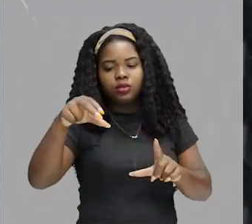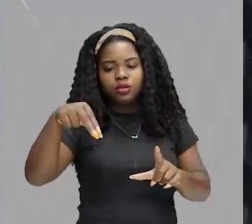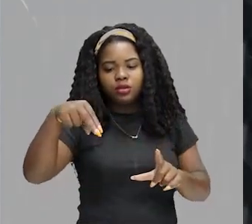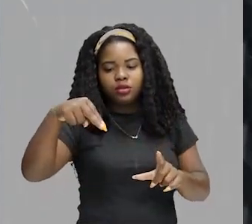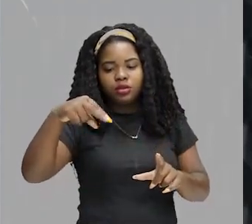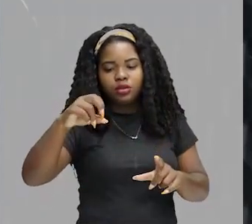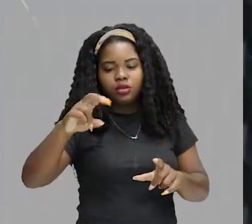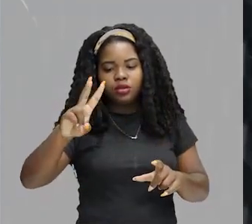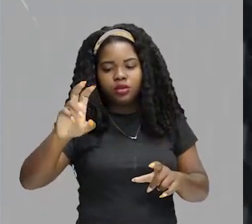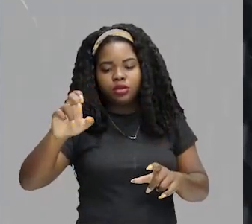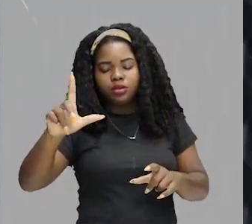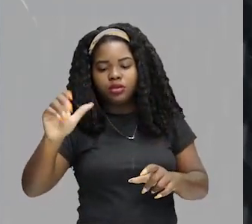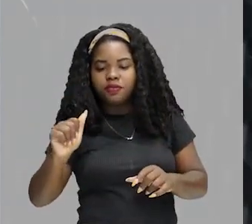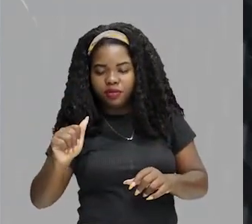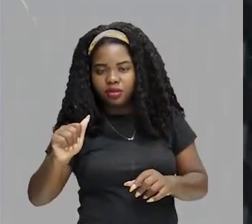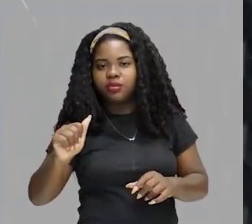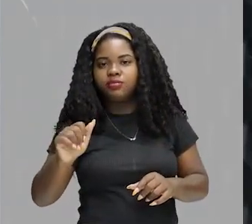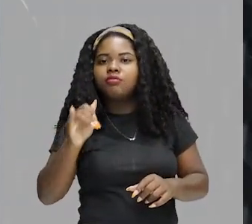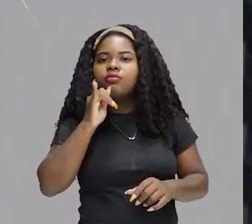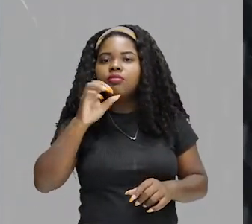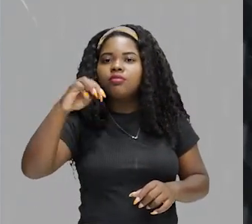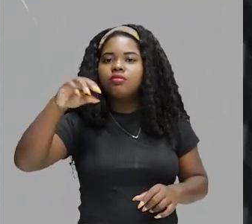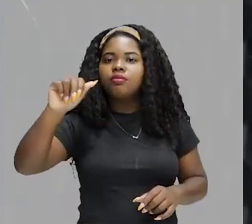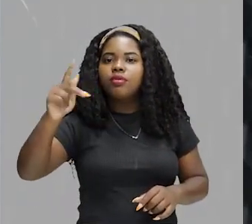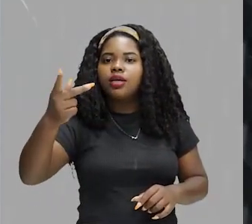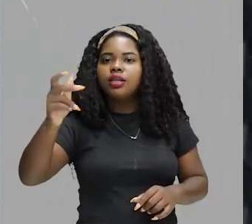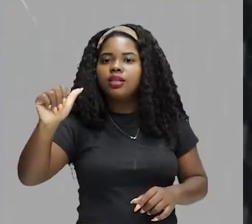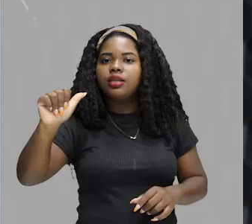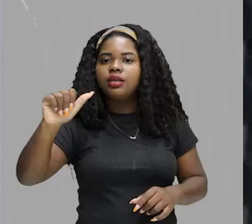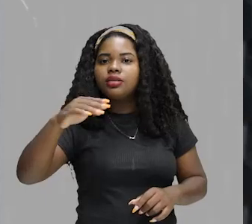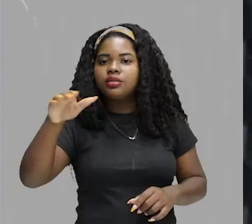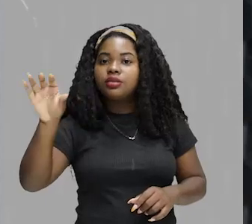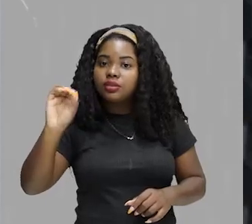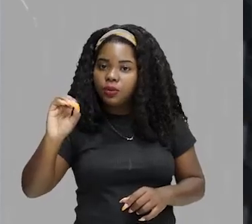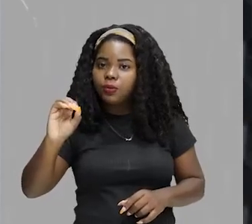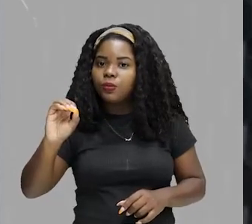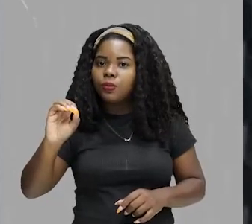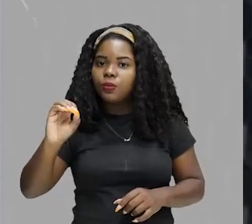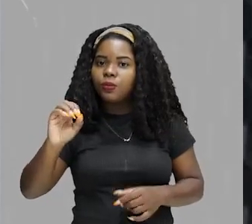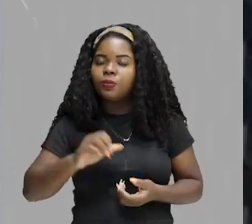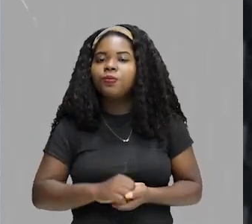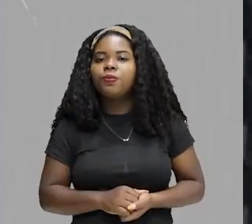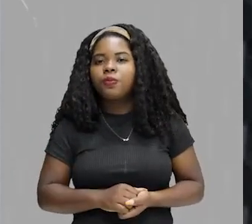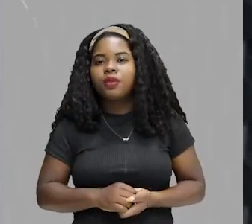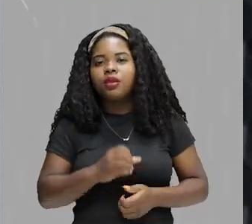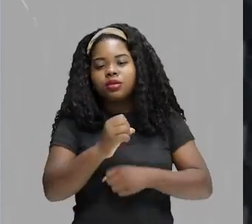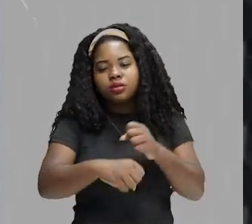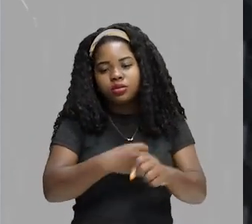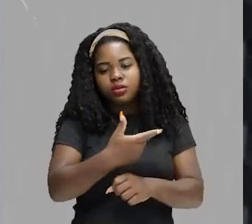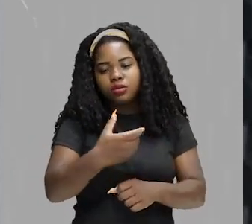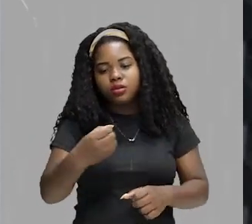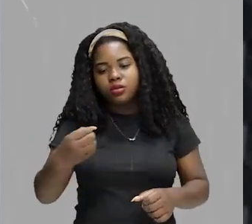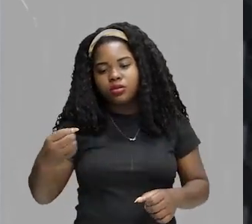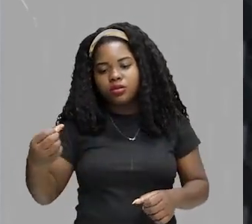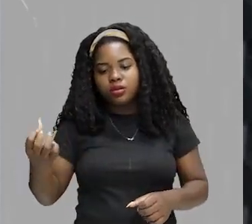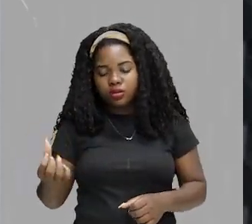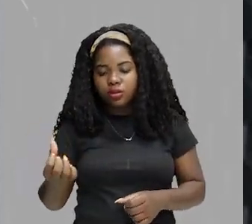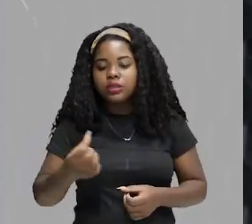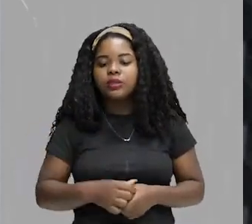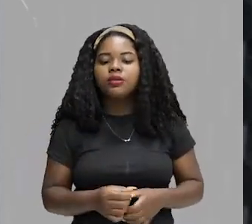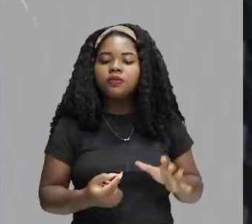novela, acho que é seriado, não sei, A Malhação da Globo, no canal da Globo. Isso em 2006. E lá o polo aquático